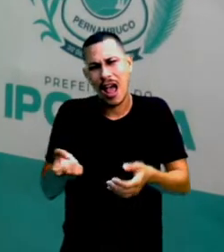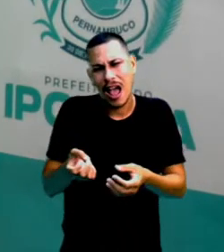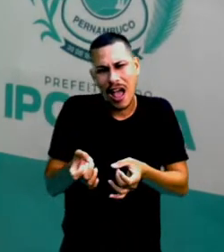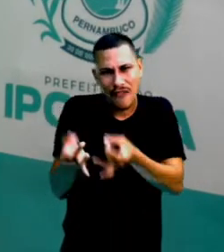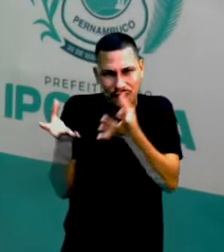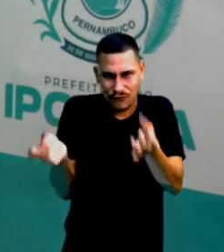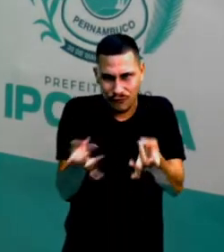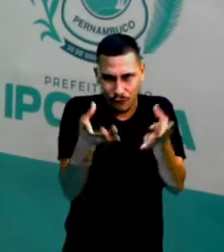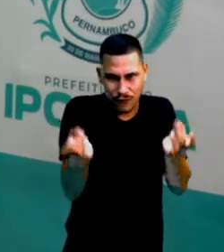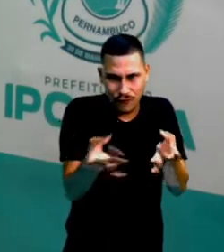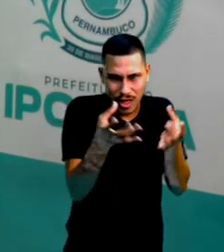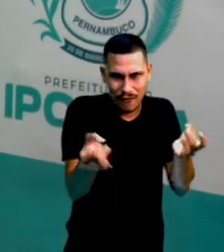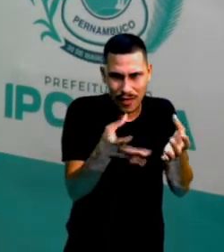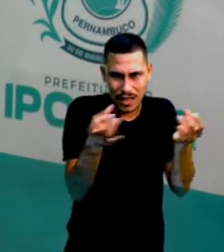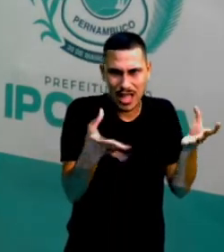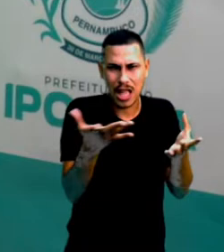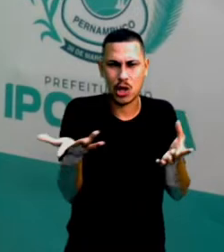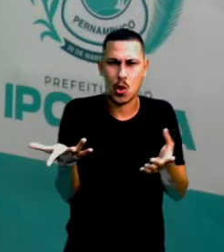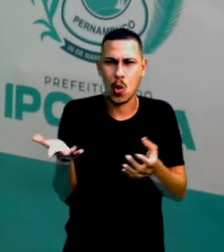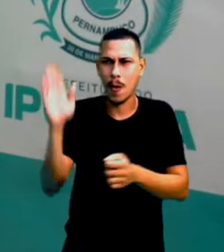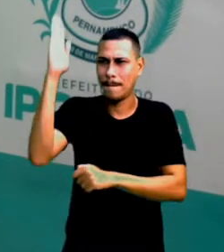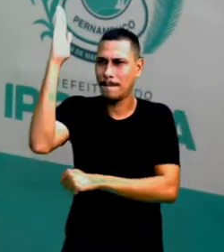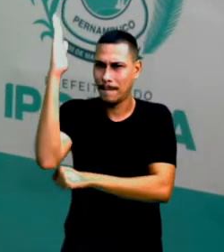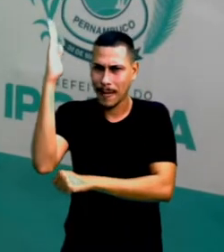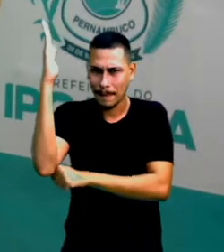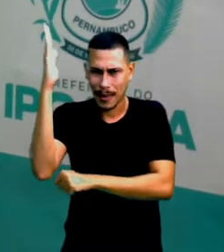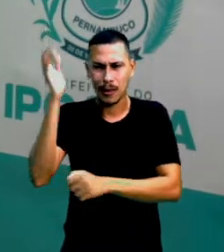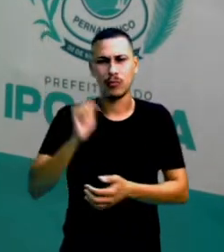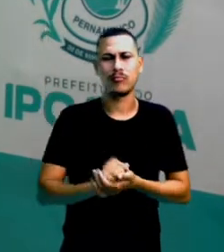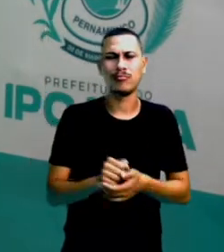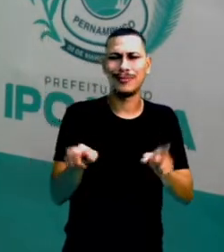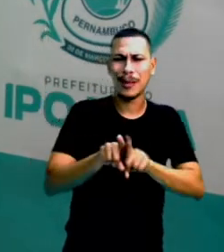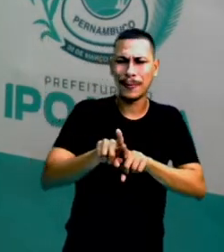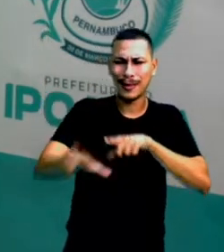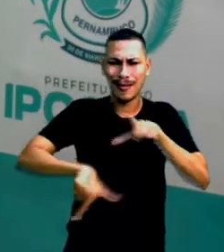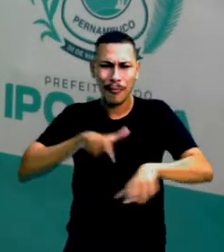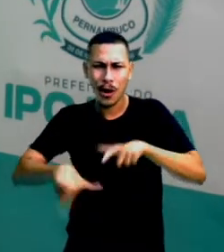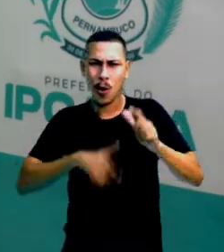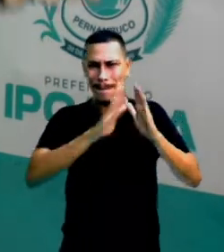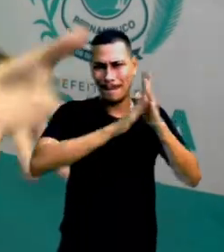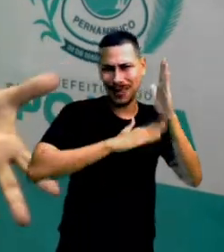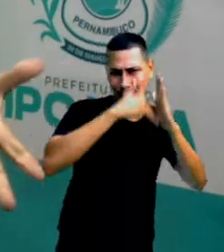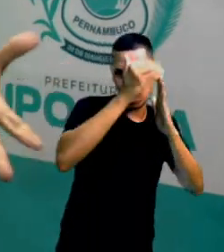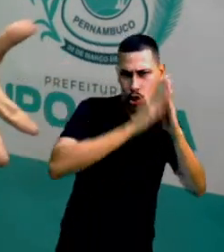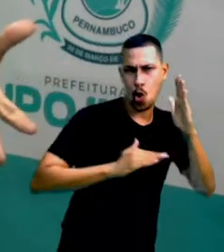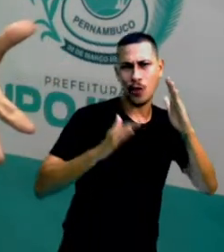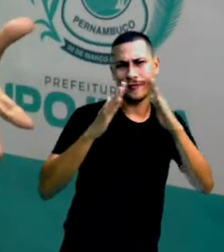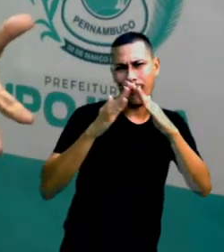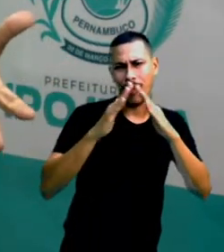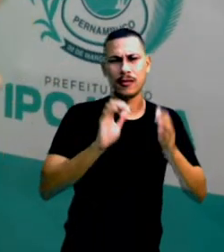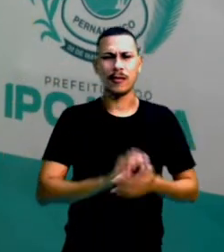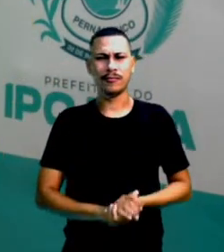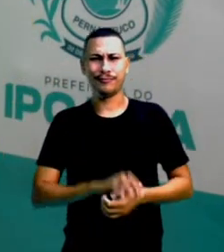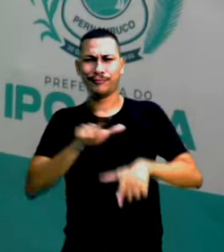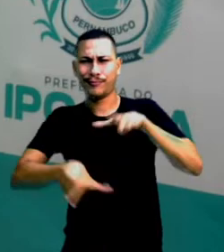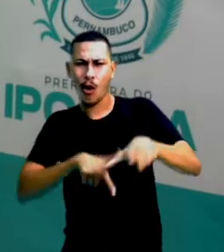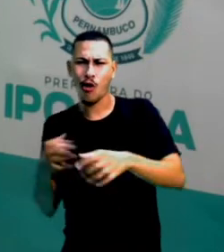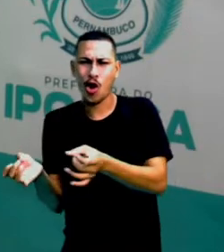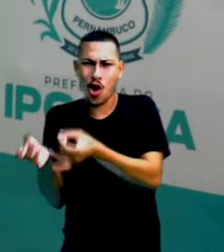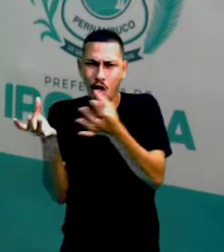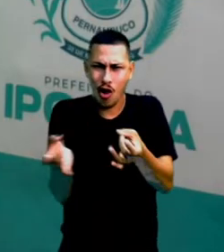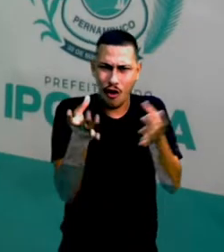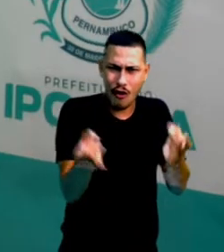pedreiro, trabalhou como pintor de casa, trabalhou no comércio. Ele